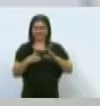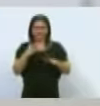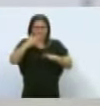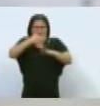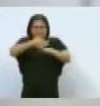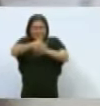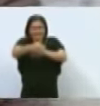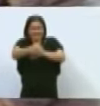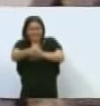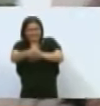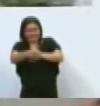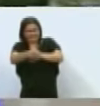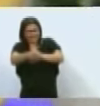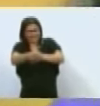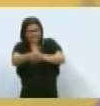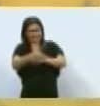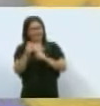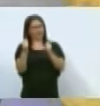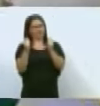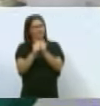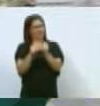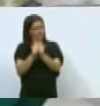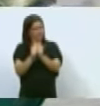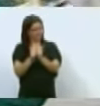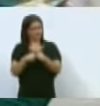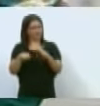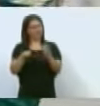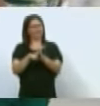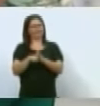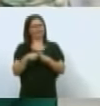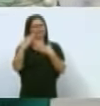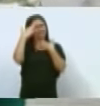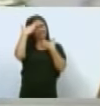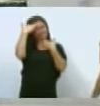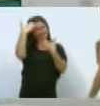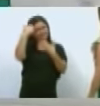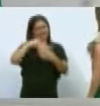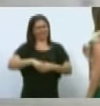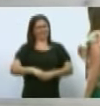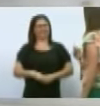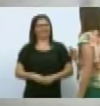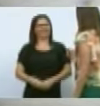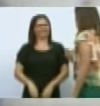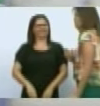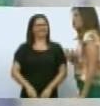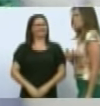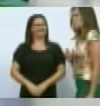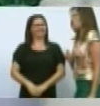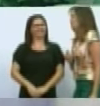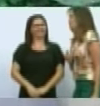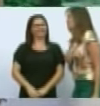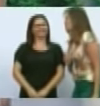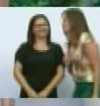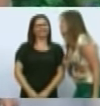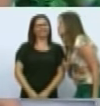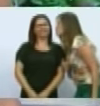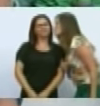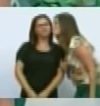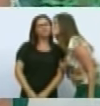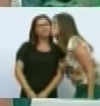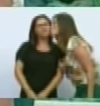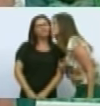vou entrar no quadradinho junto ali com ela para dar um beijo, para agradecer em libras. Primeiro eu vou te dar um beijo. Deixa eu ver se eu consigo entrar no